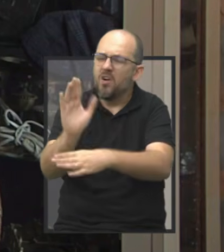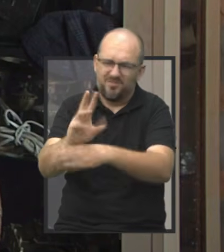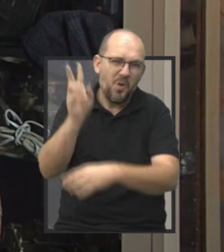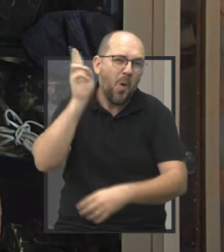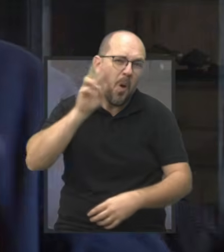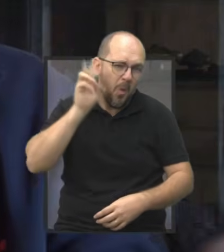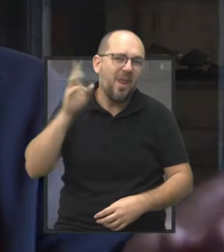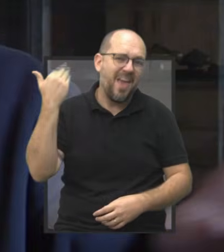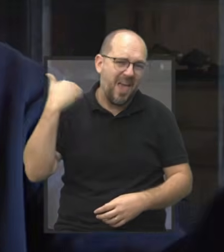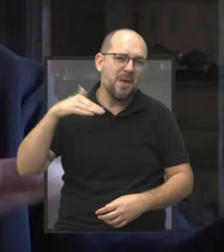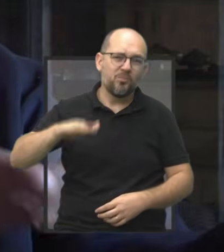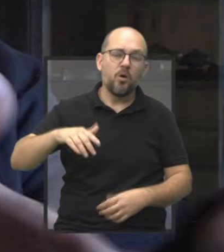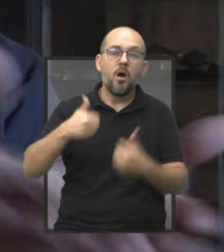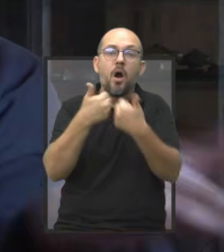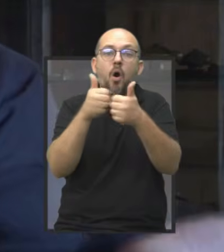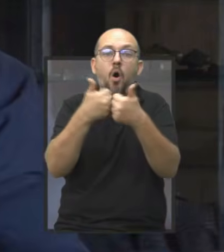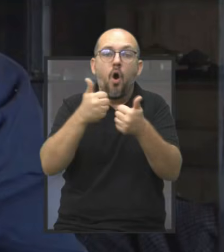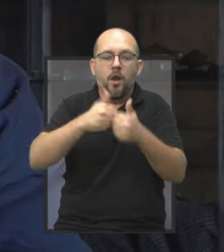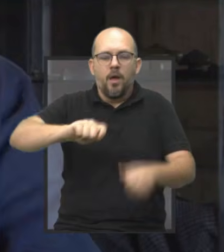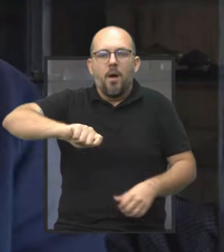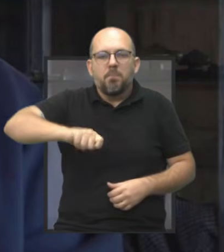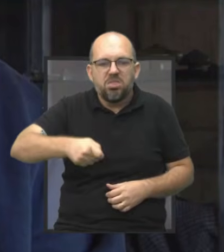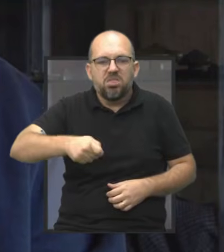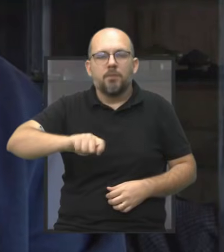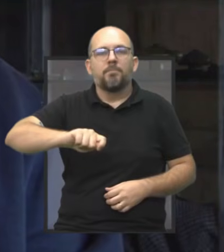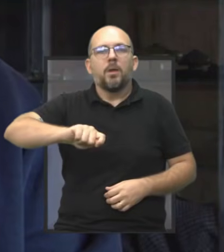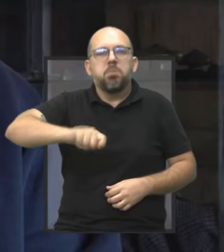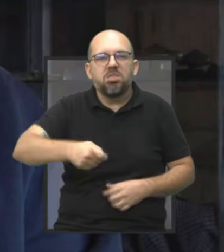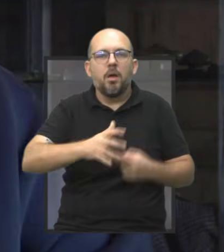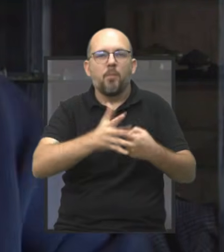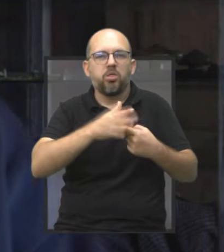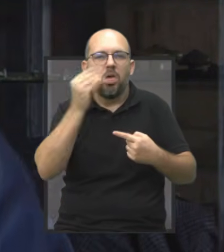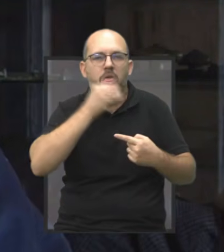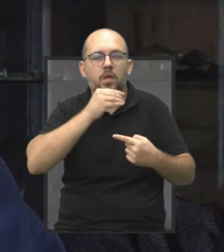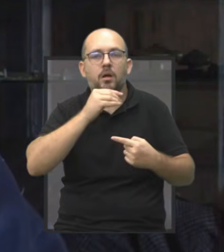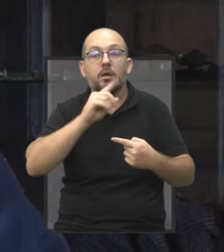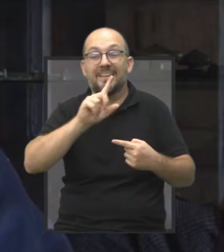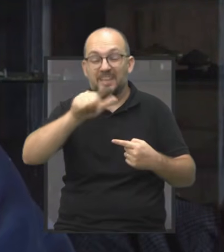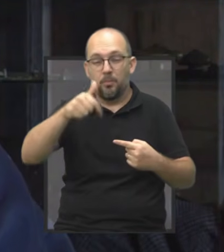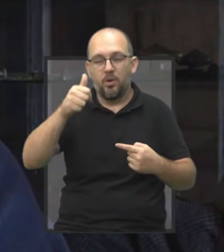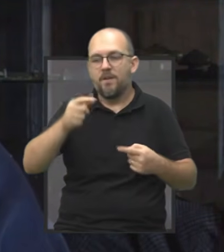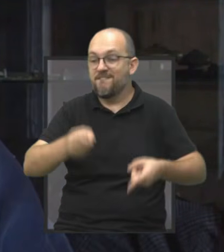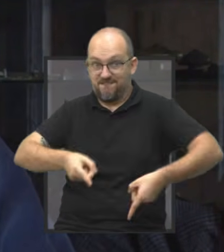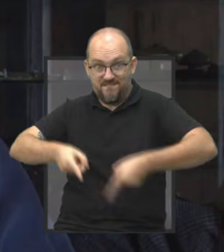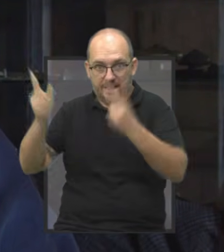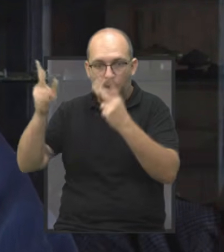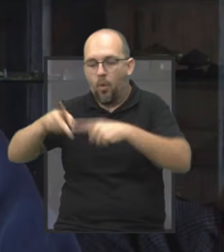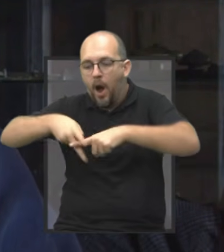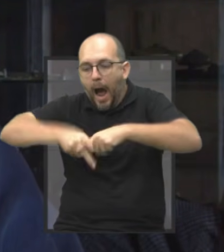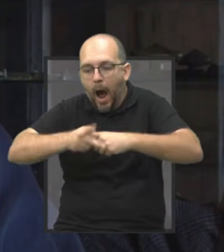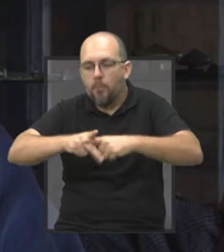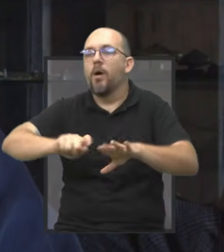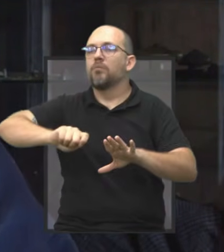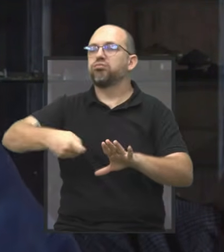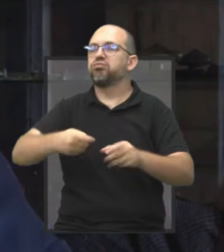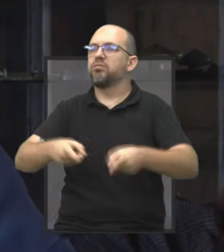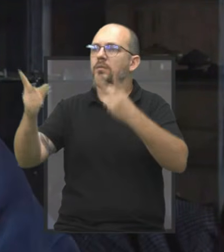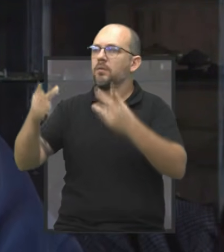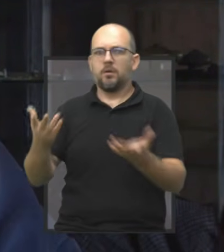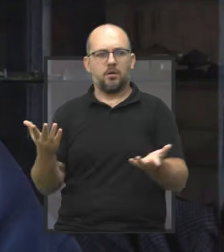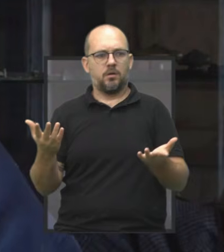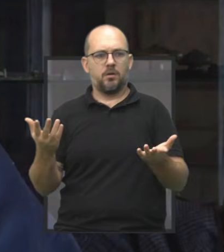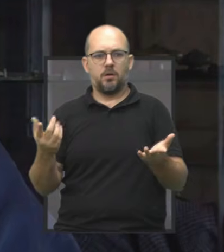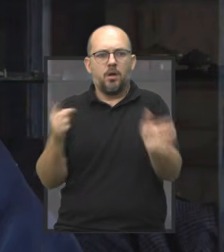lembro. O ônibus nunca tinha partida, aí ele foi vender o ônibus, consertou a partida. Falei, mas nunca